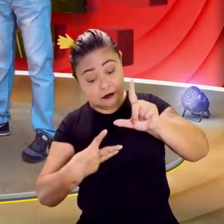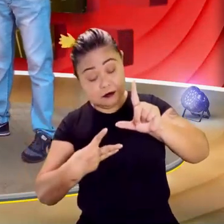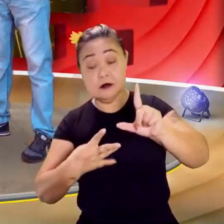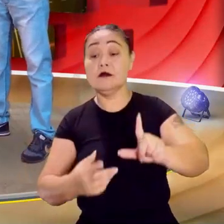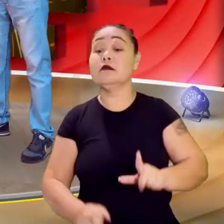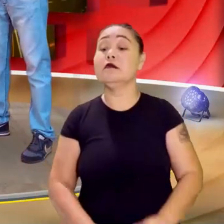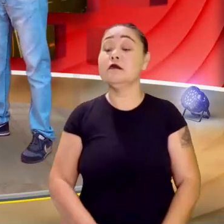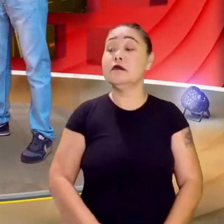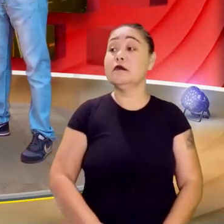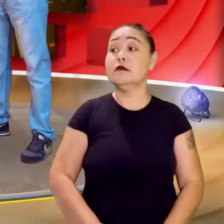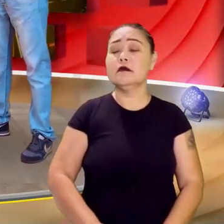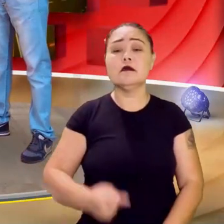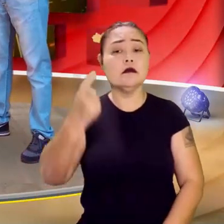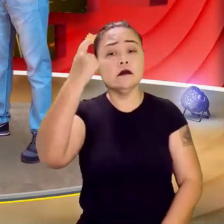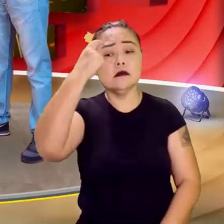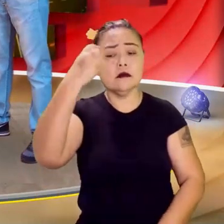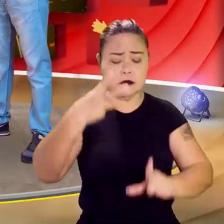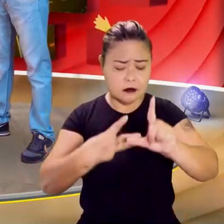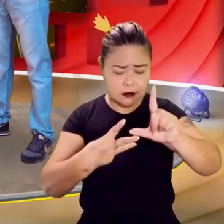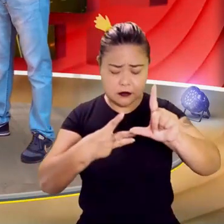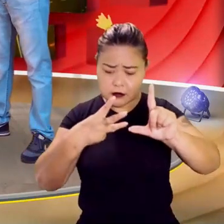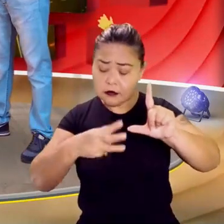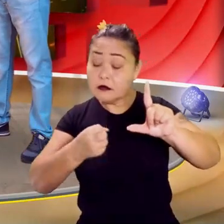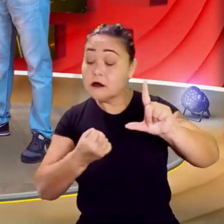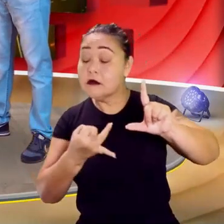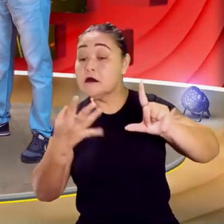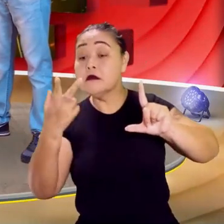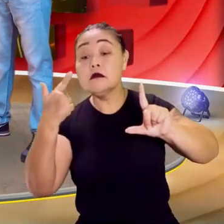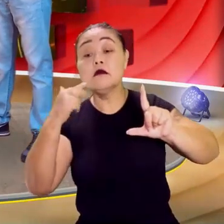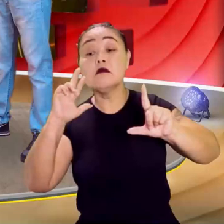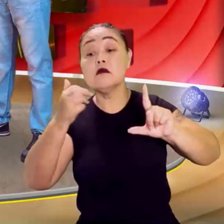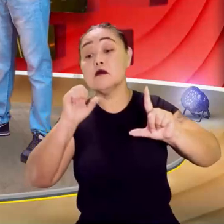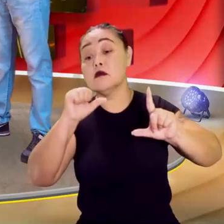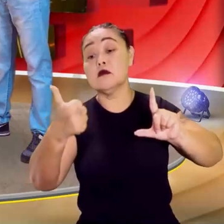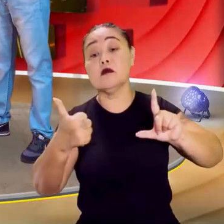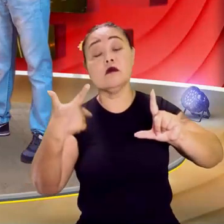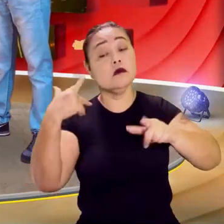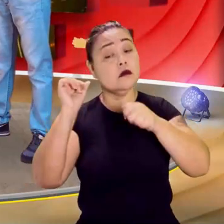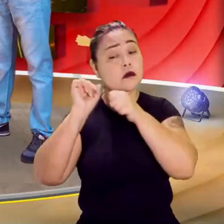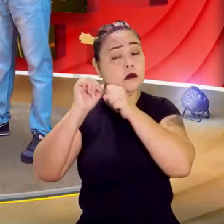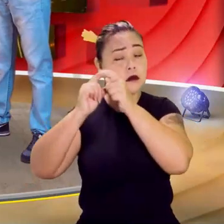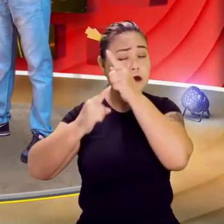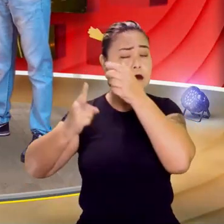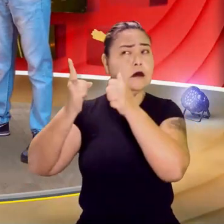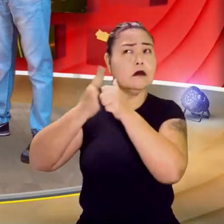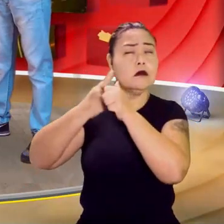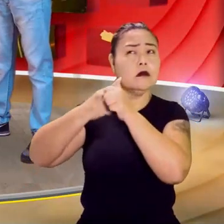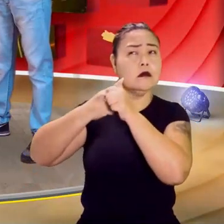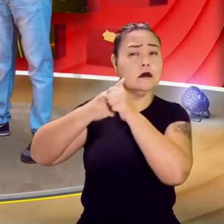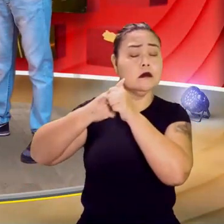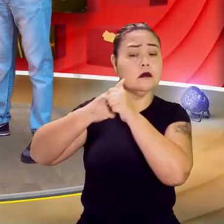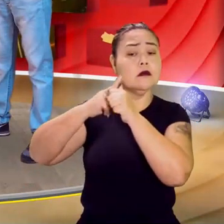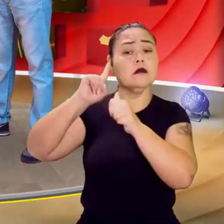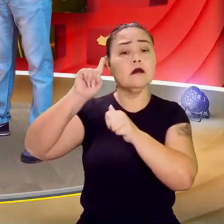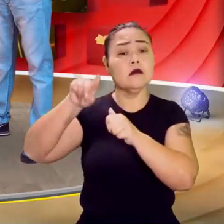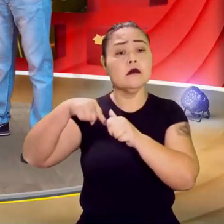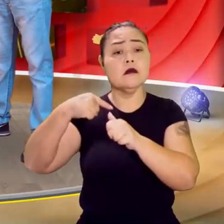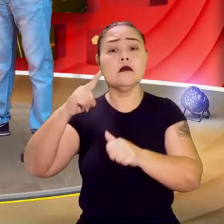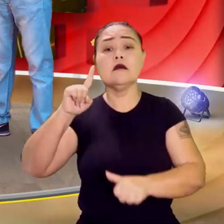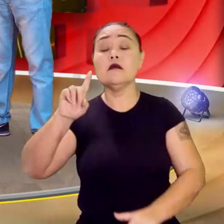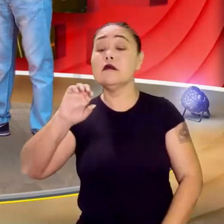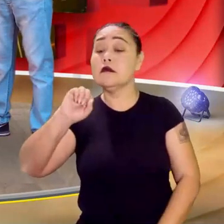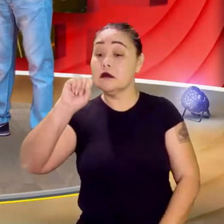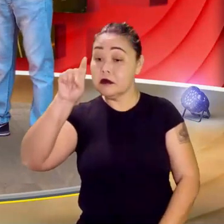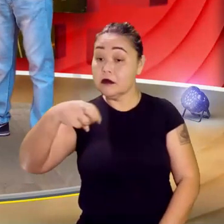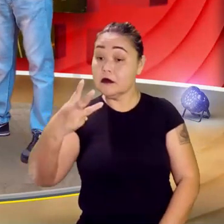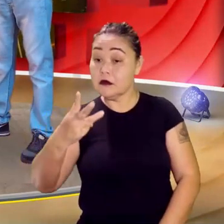3? Isso. Então é só pensar o 3 vai ser elevado a quanto para dar 81? Já foi feito lá na primeira parte. E o 3 vai ser elevado a